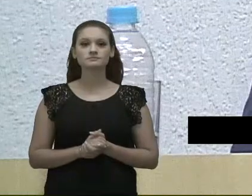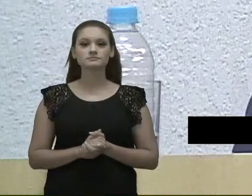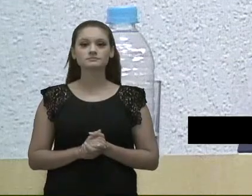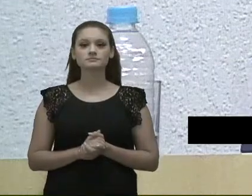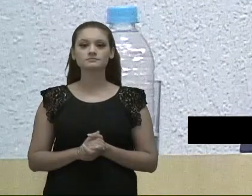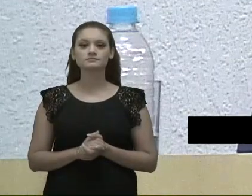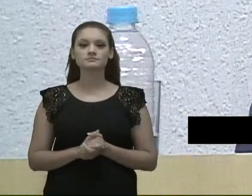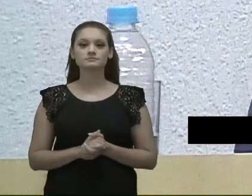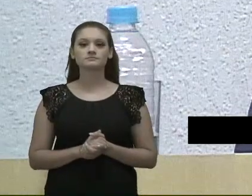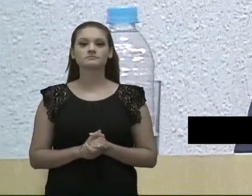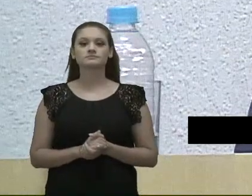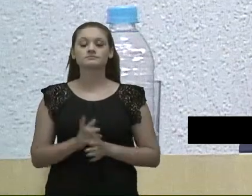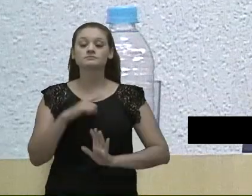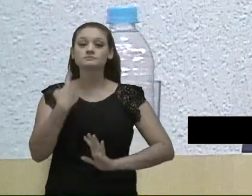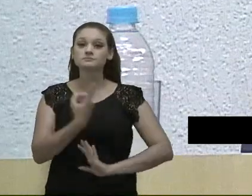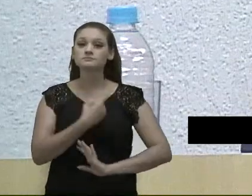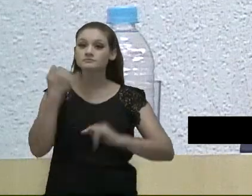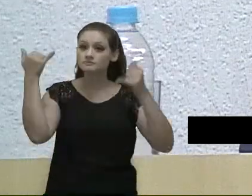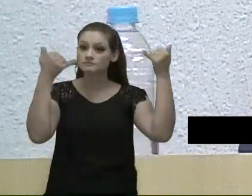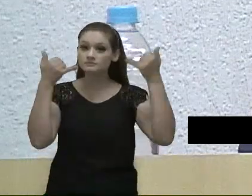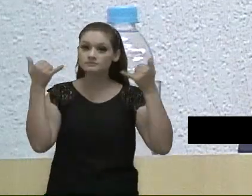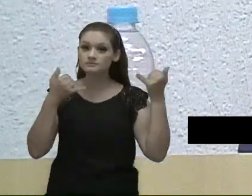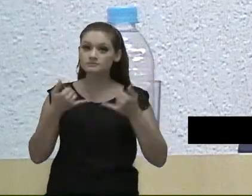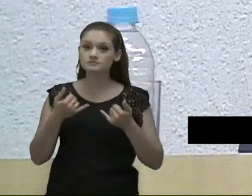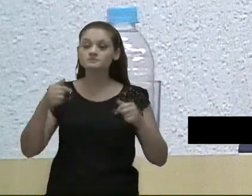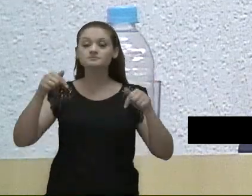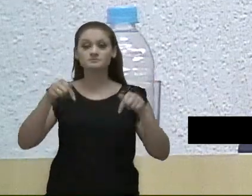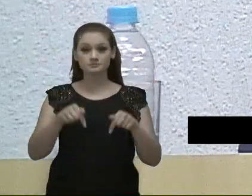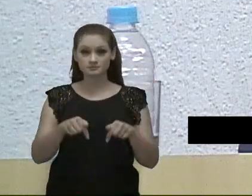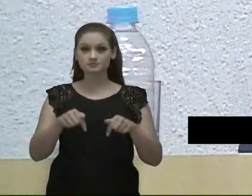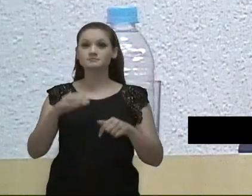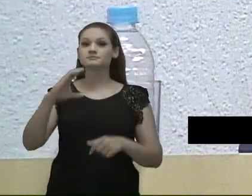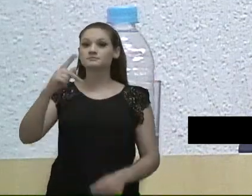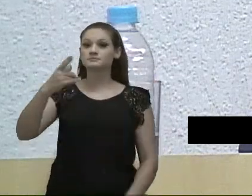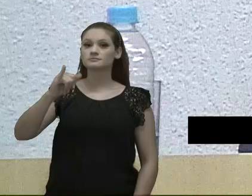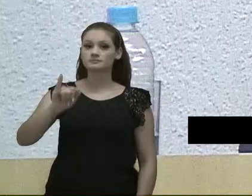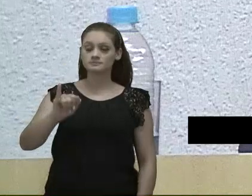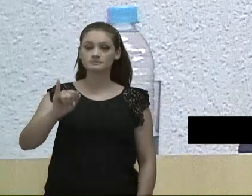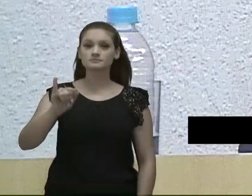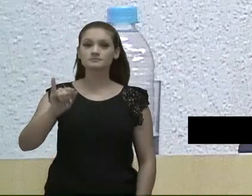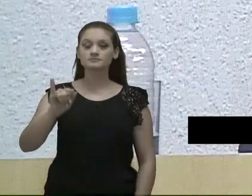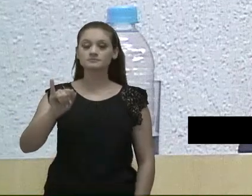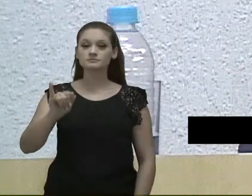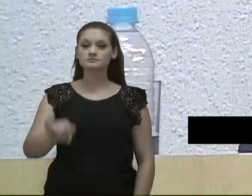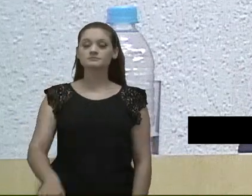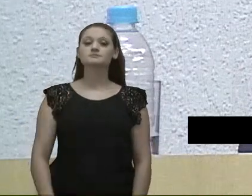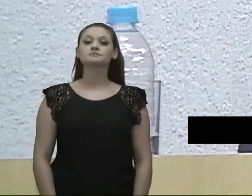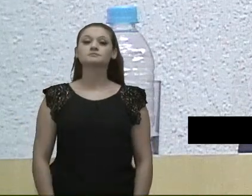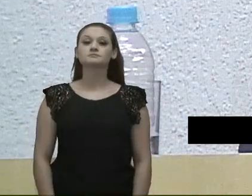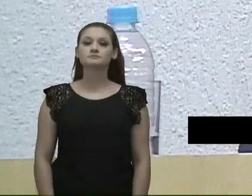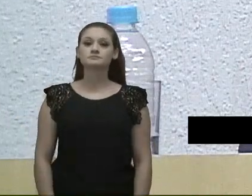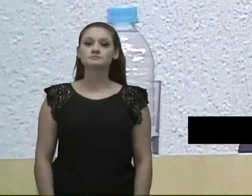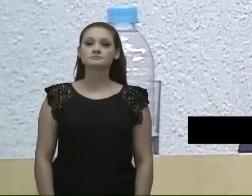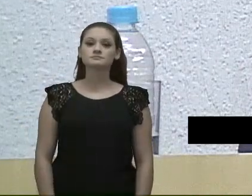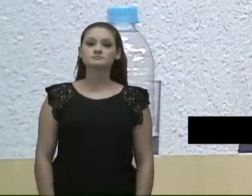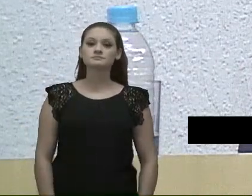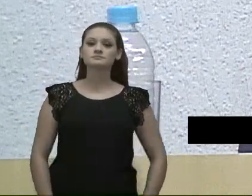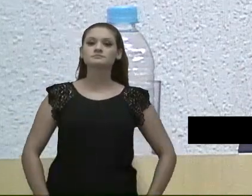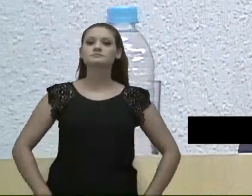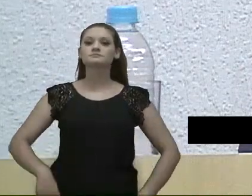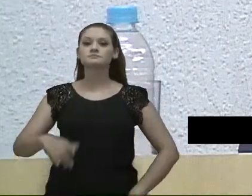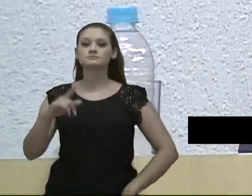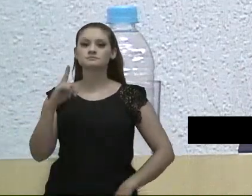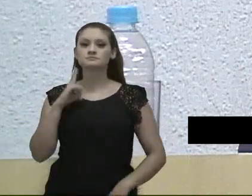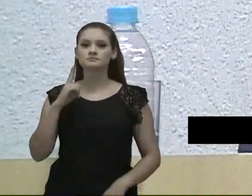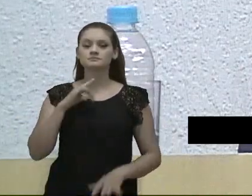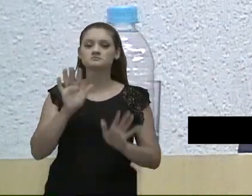chegou a nossa informação aqui da CPI, que até parente da vice-prefeita trabalha